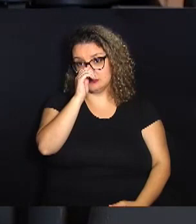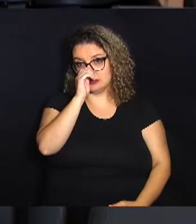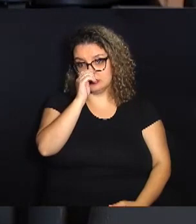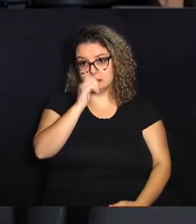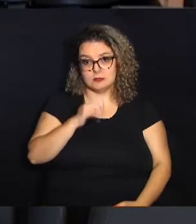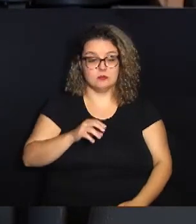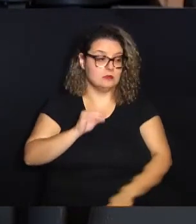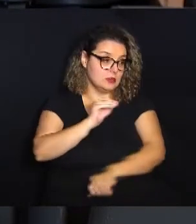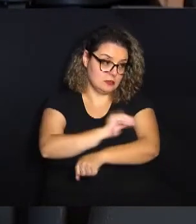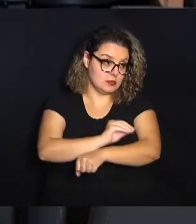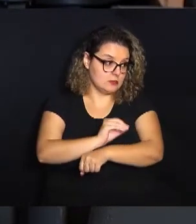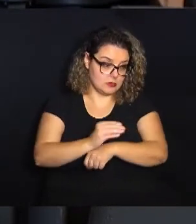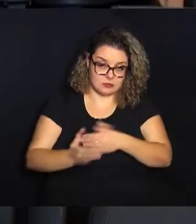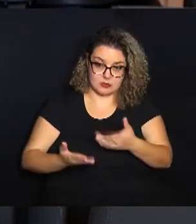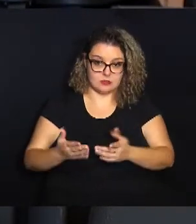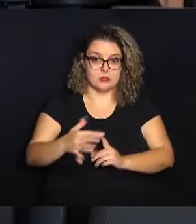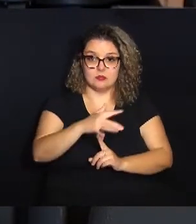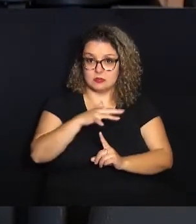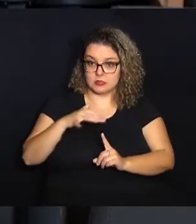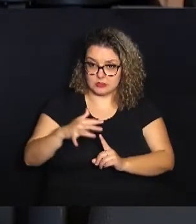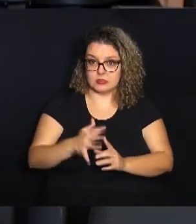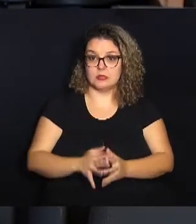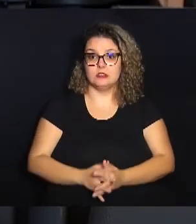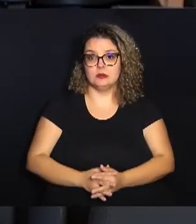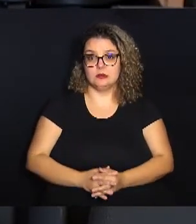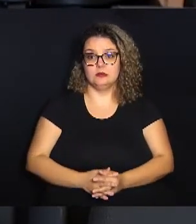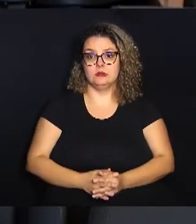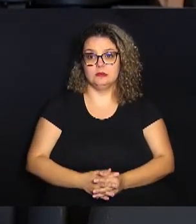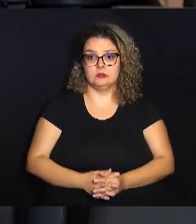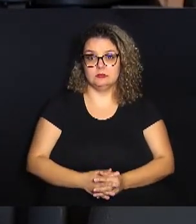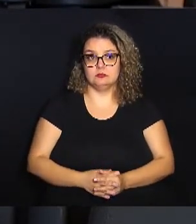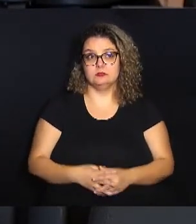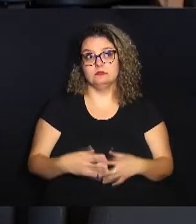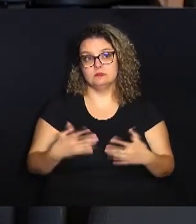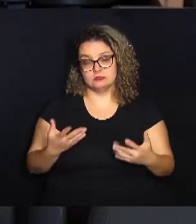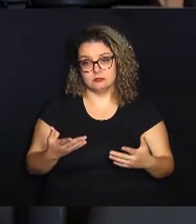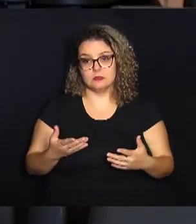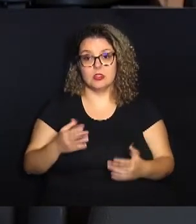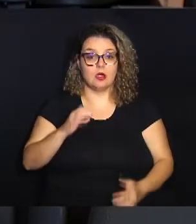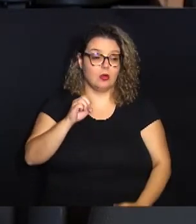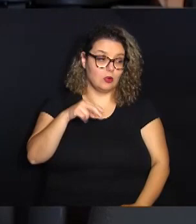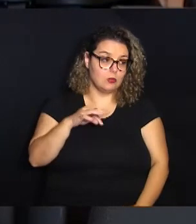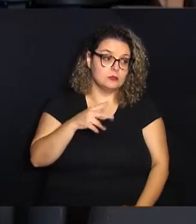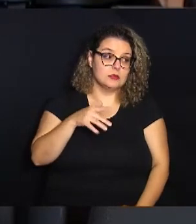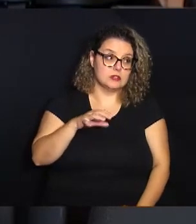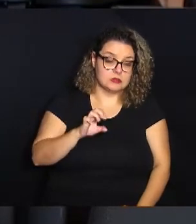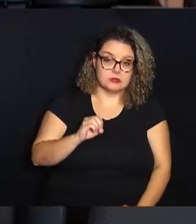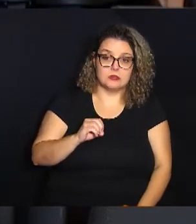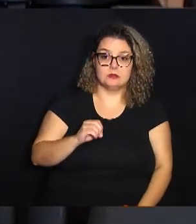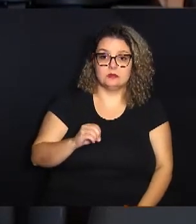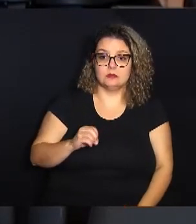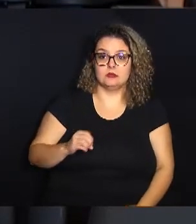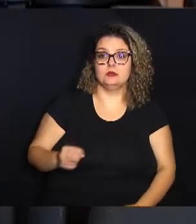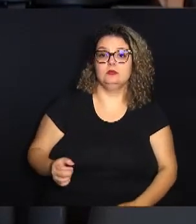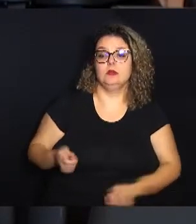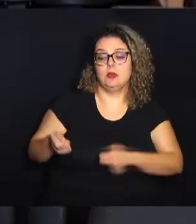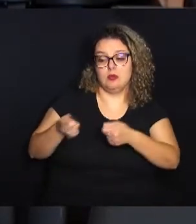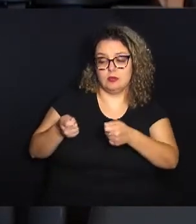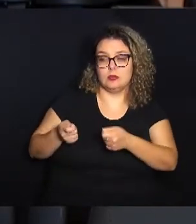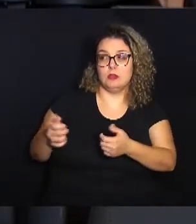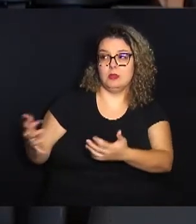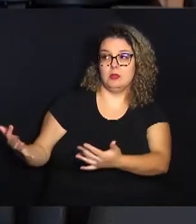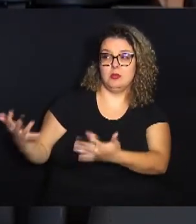para preservação ambiental, para contenções nessas ondas de calor que